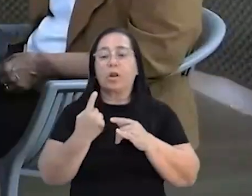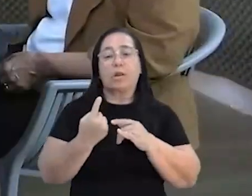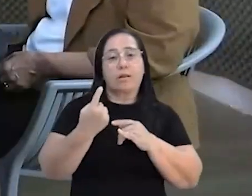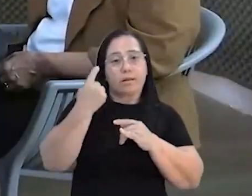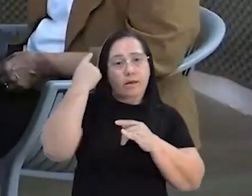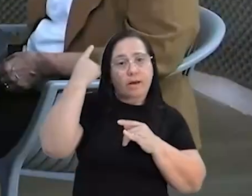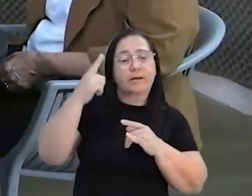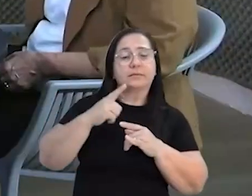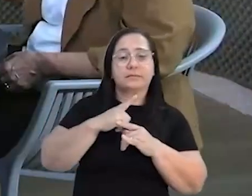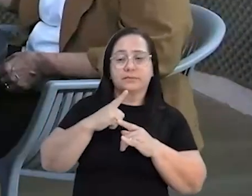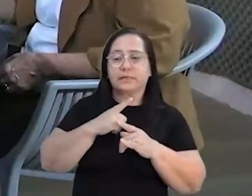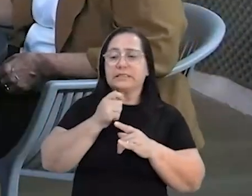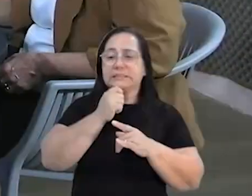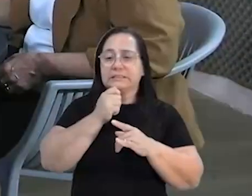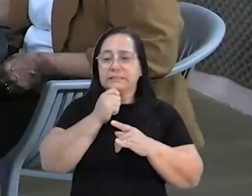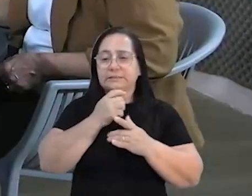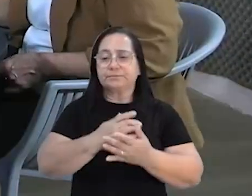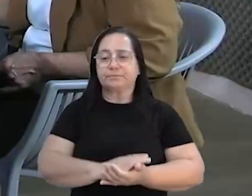que tem uma